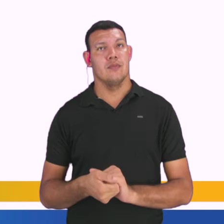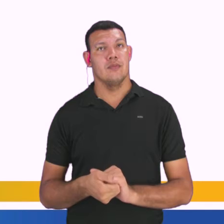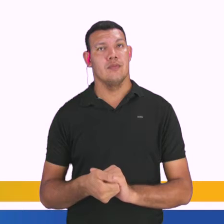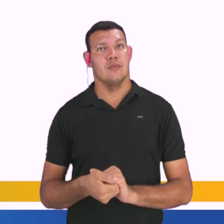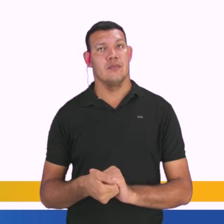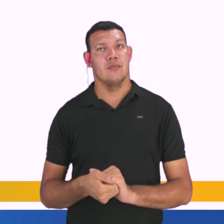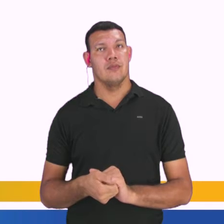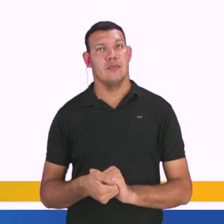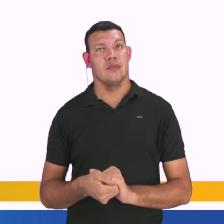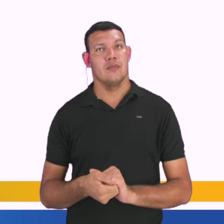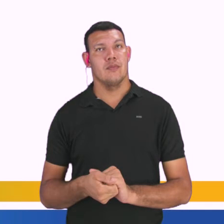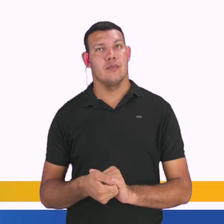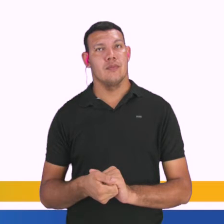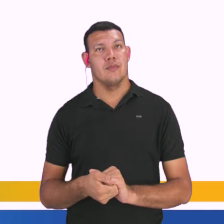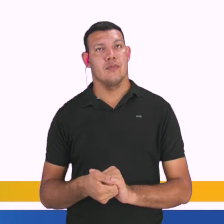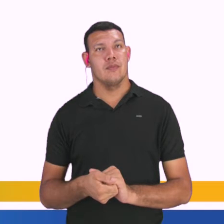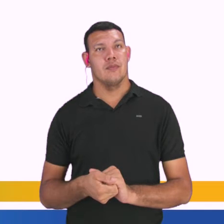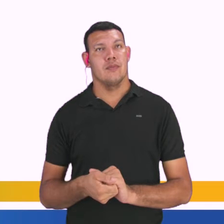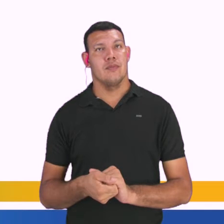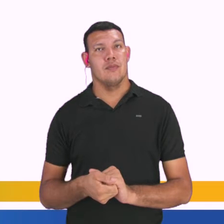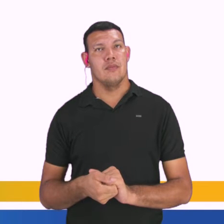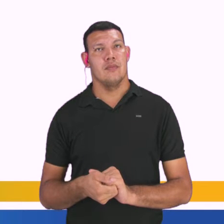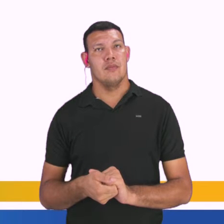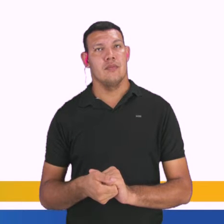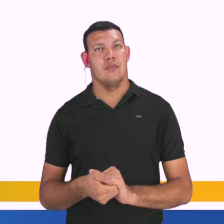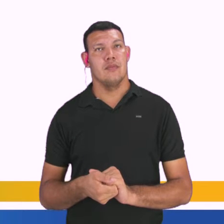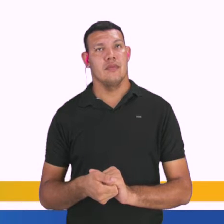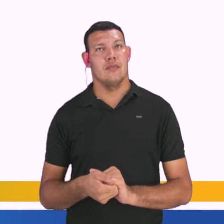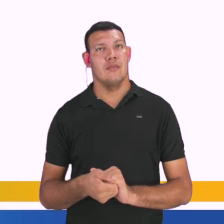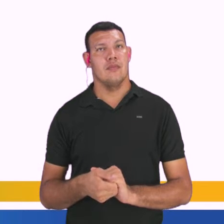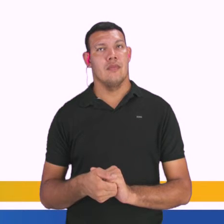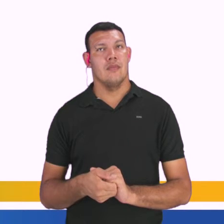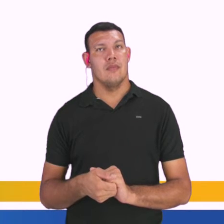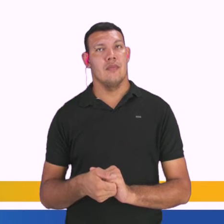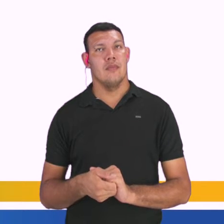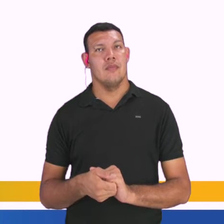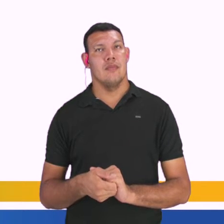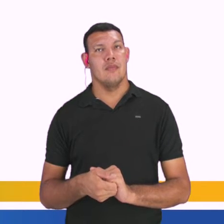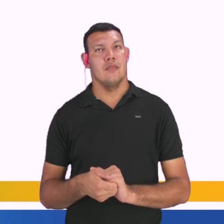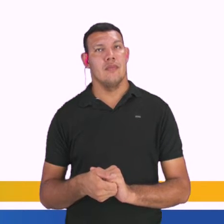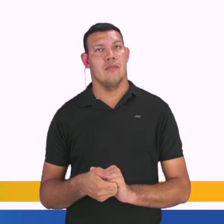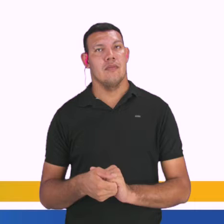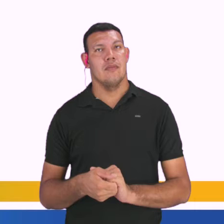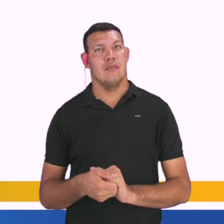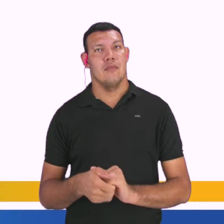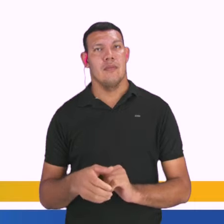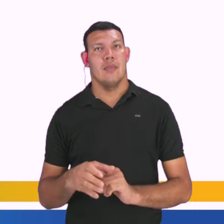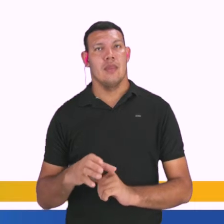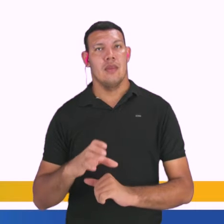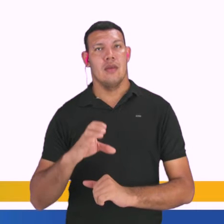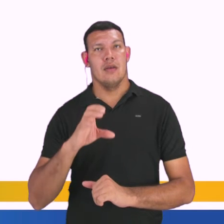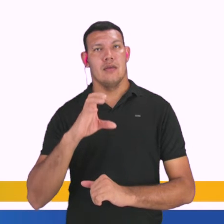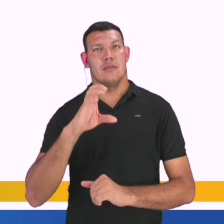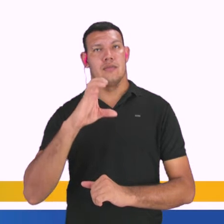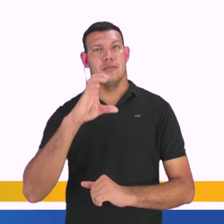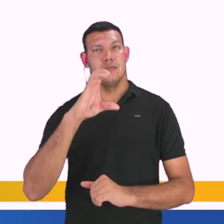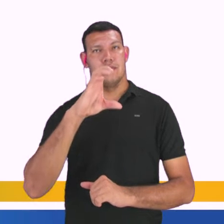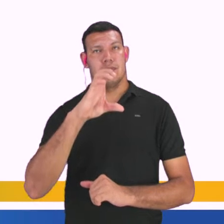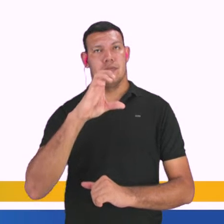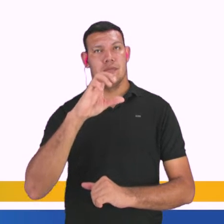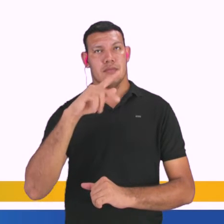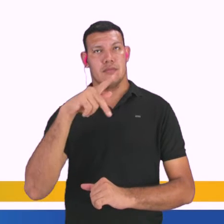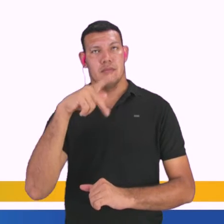nós teremos uma coroa e duas caras em seguida nós